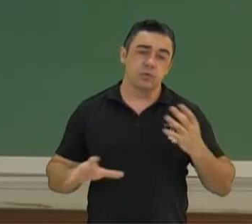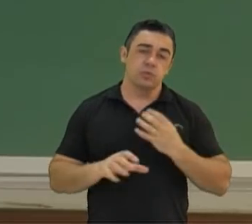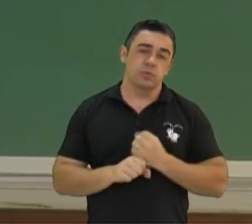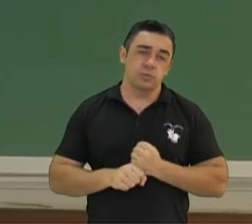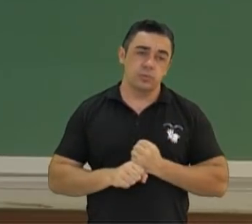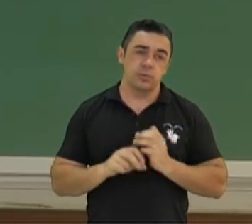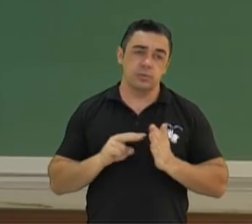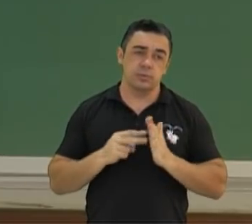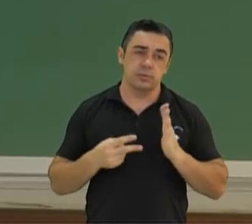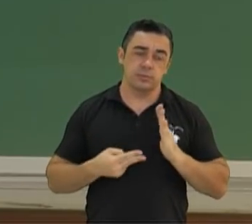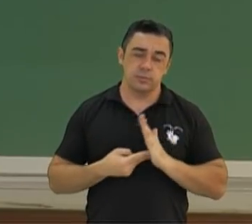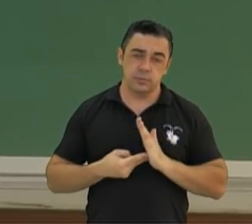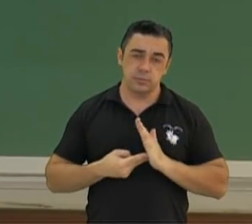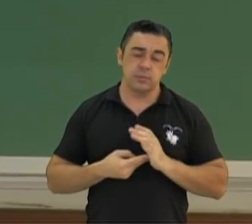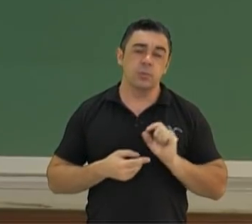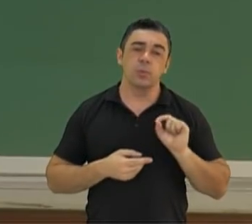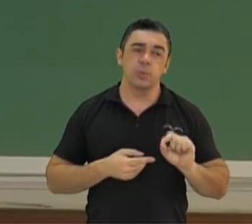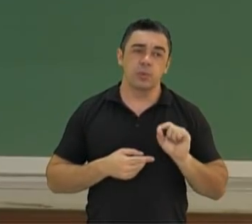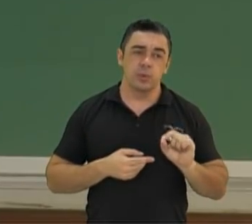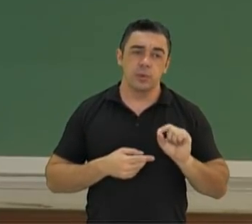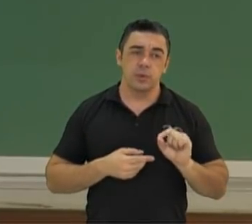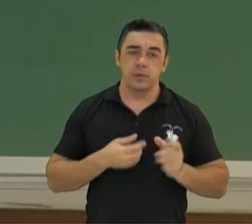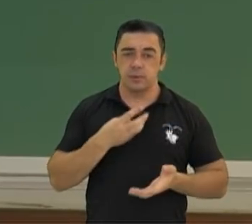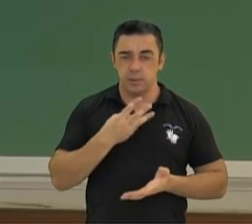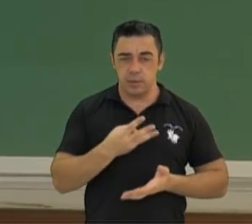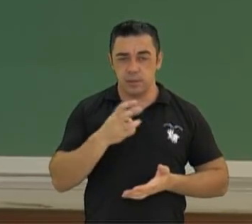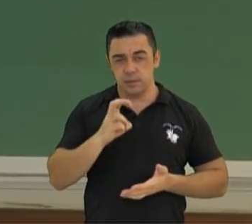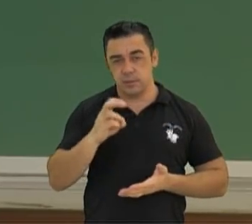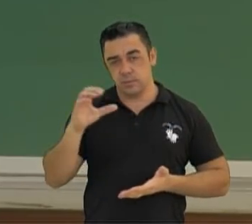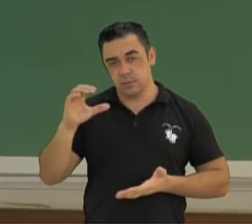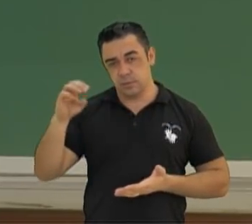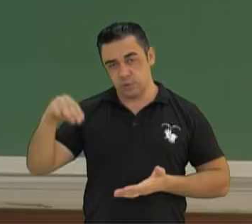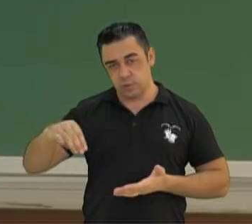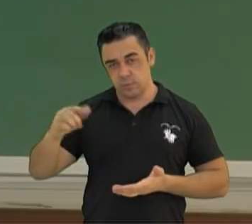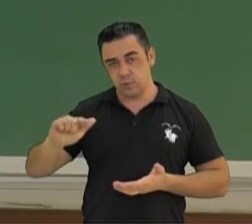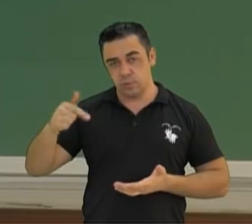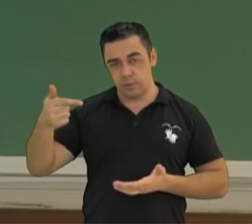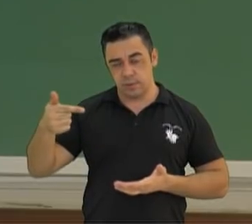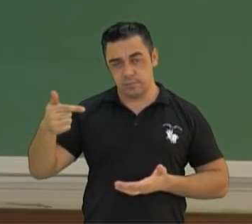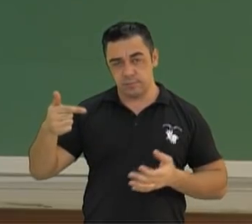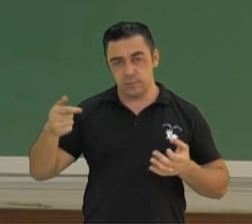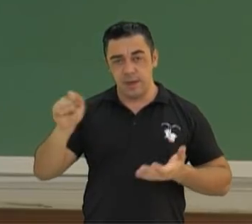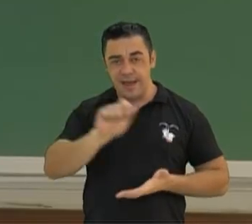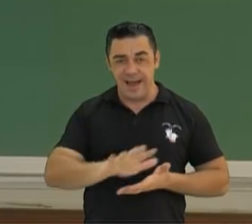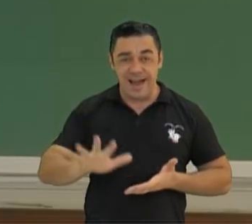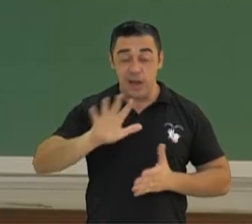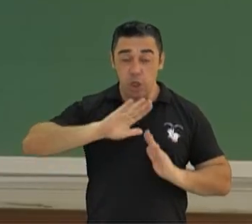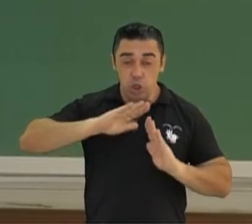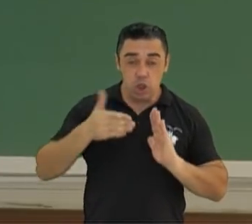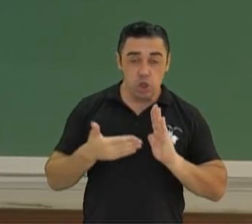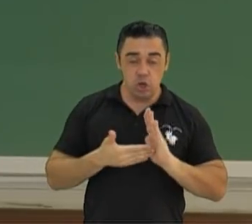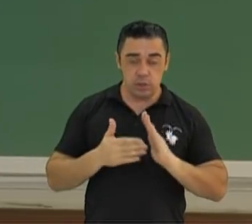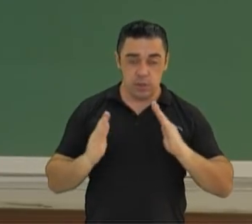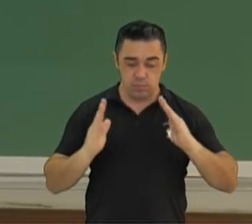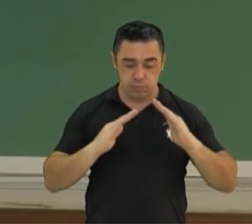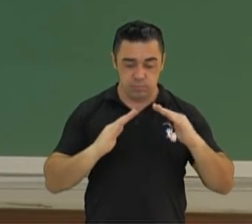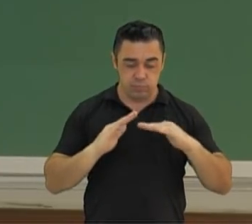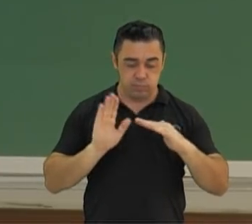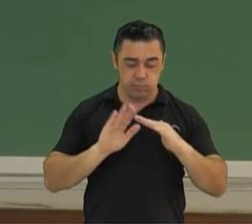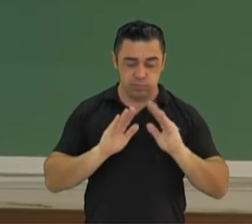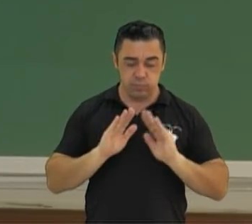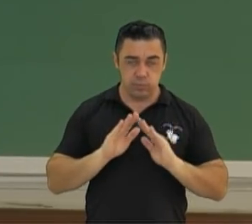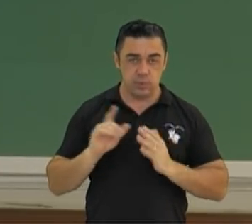Ou seja, 10 mais 25, que vai dar 35 centímetros quadrados. Então, a área da